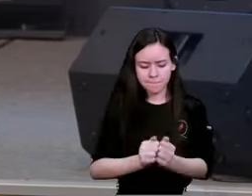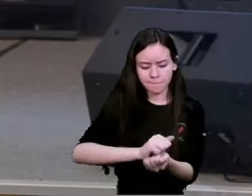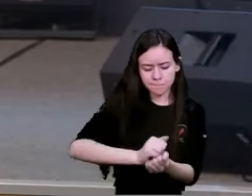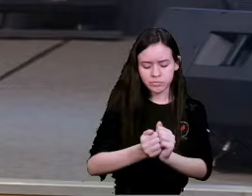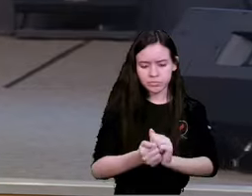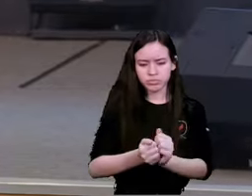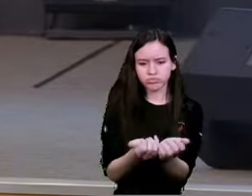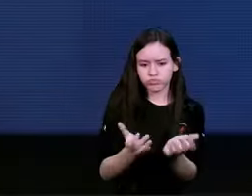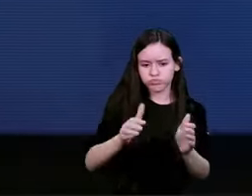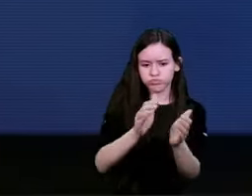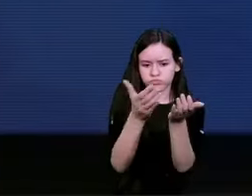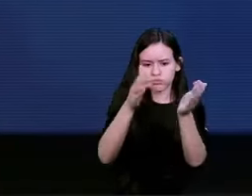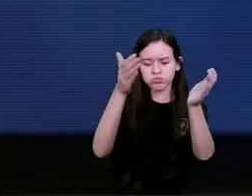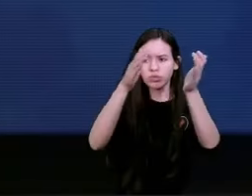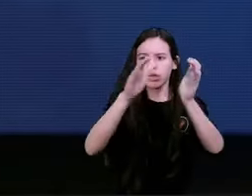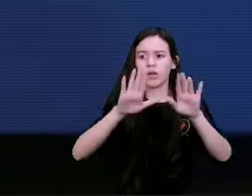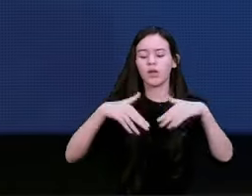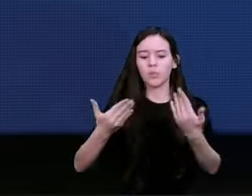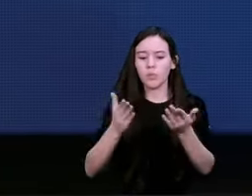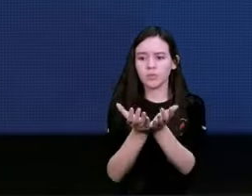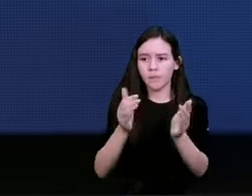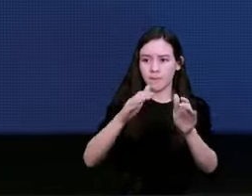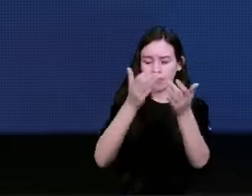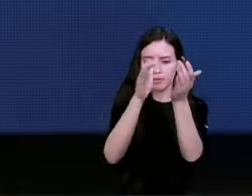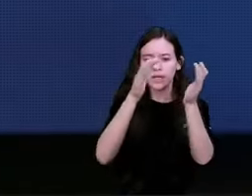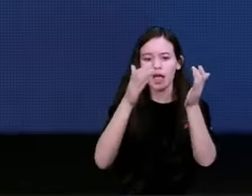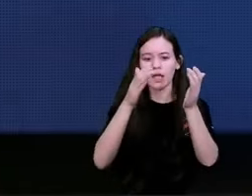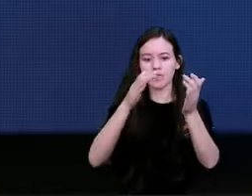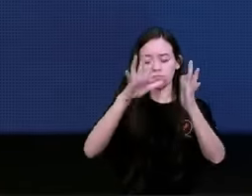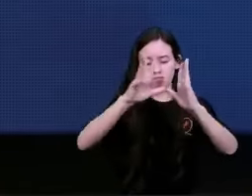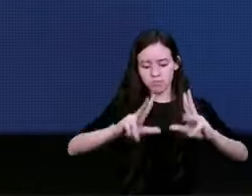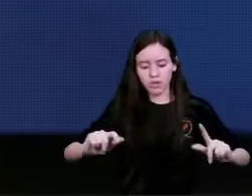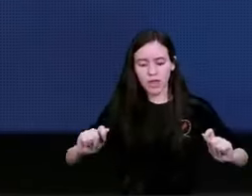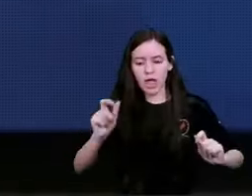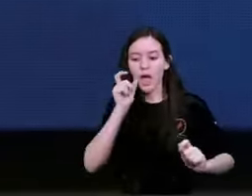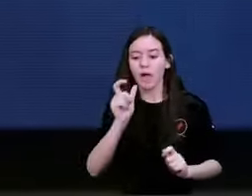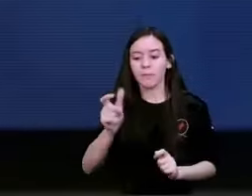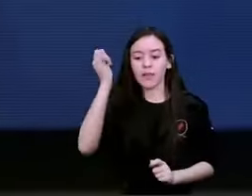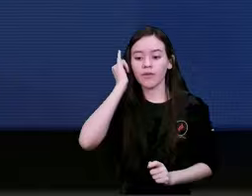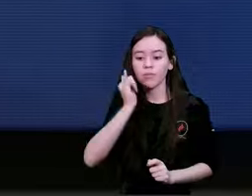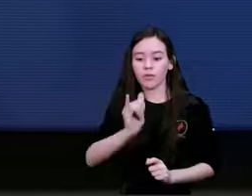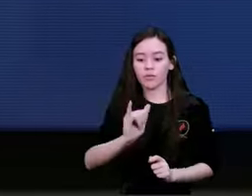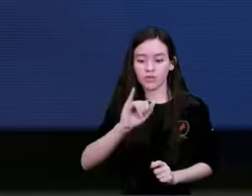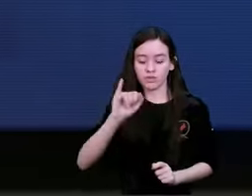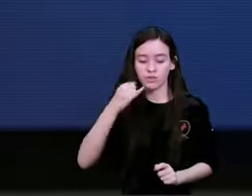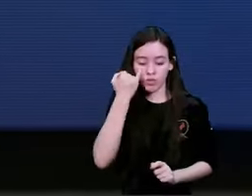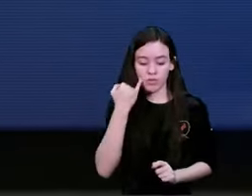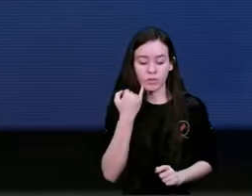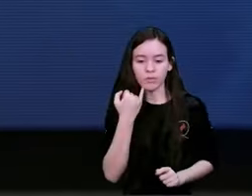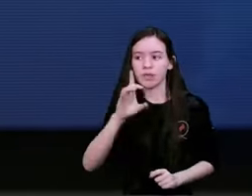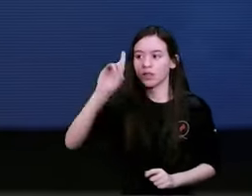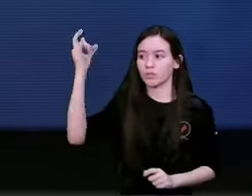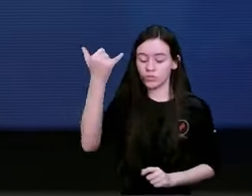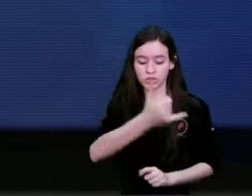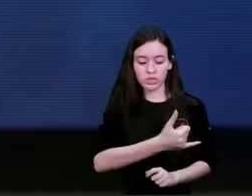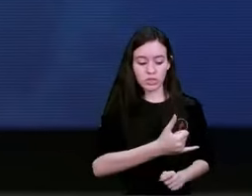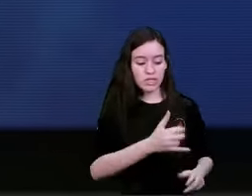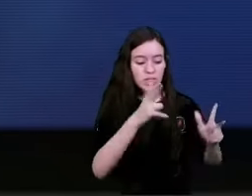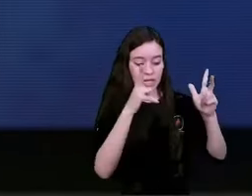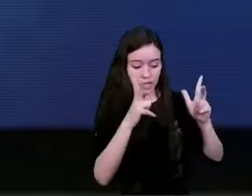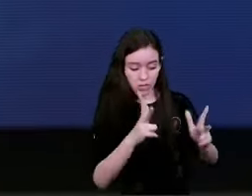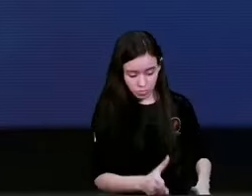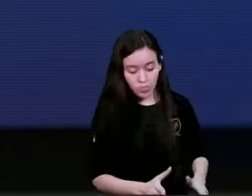e formando aquele vaso. Quando o vaso se desfaz, a palavra profética música vem a Jeremias e Deus diz: da mesma